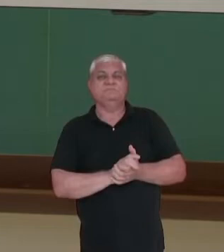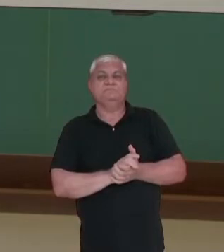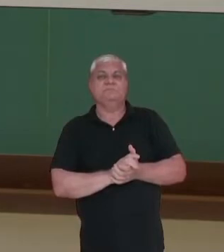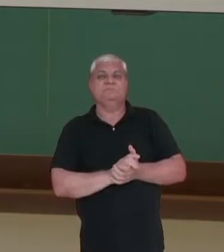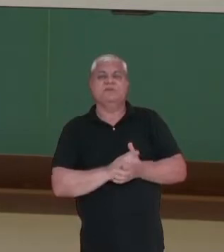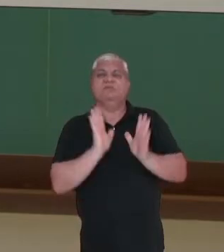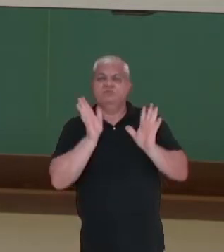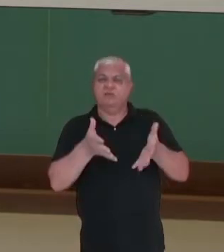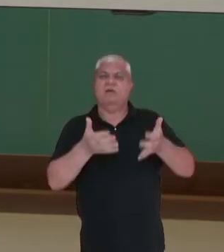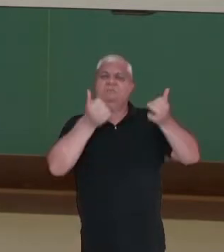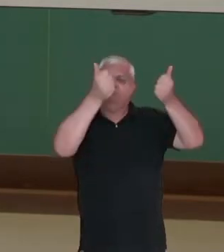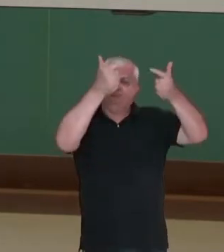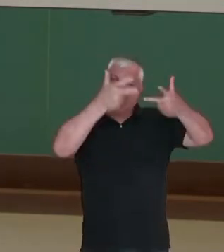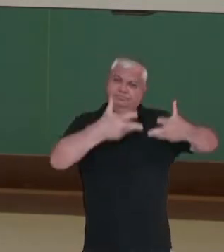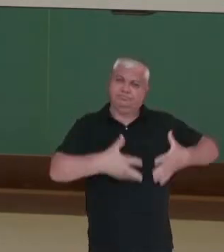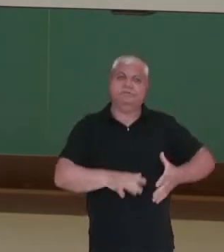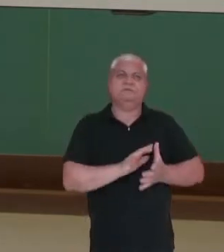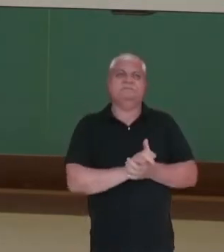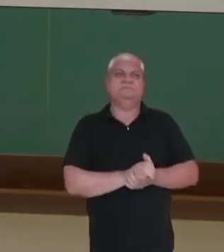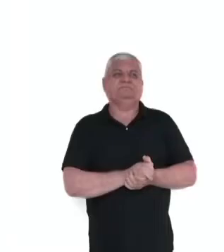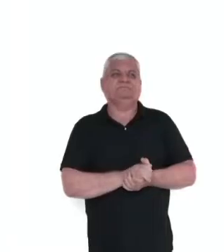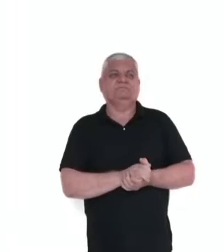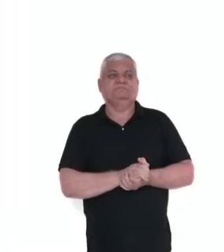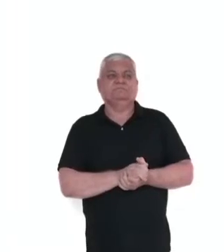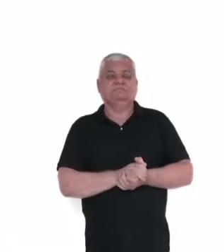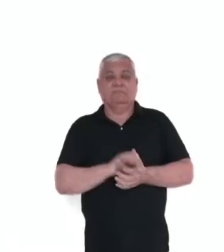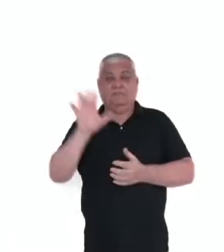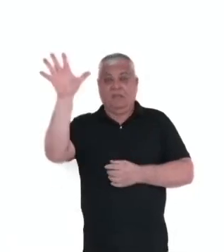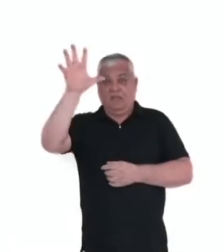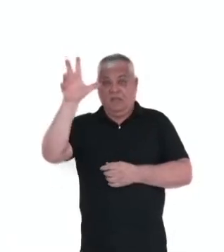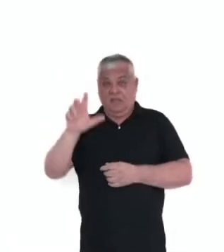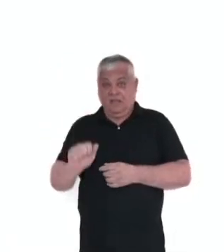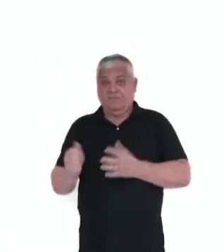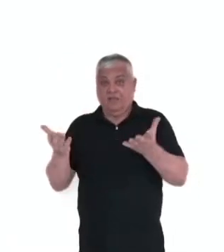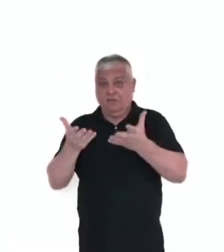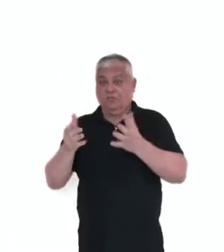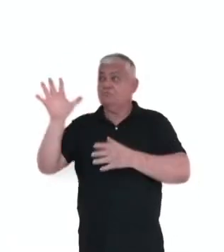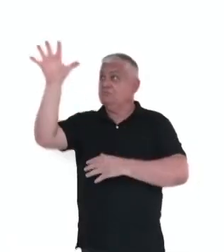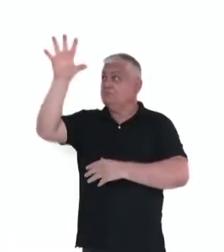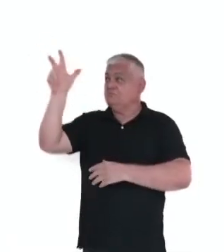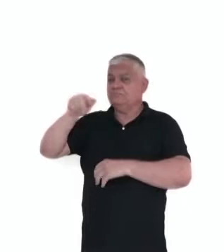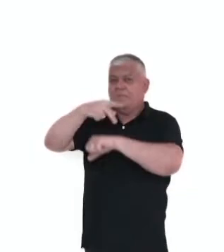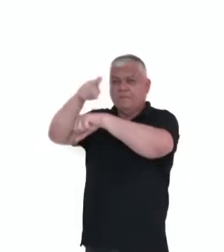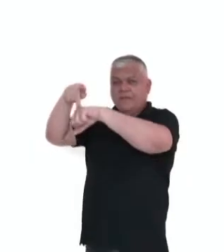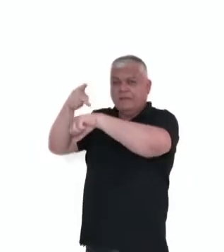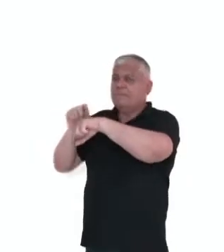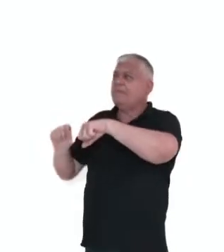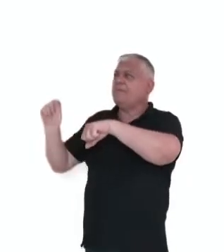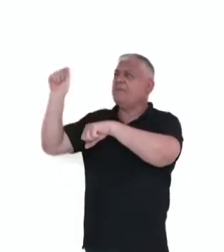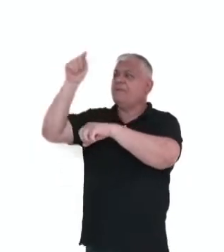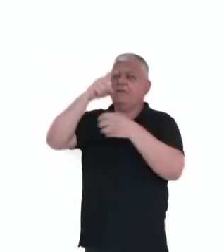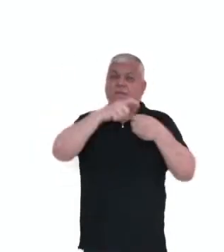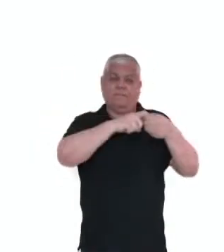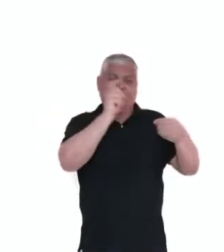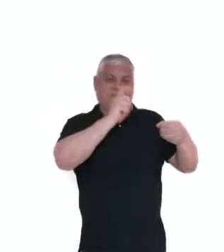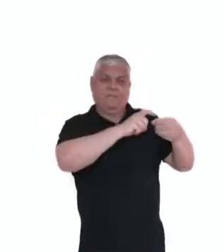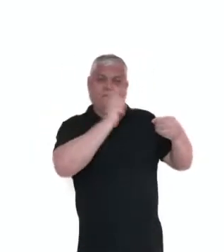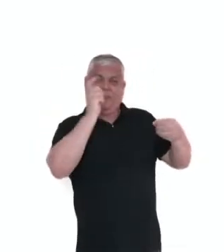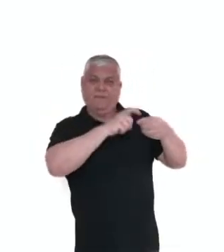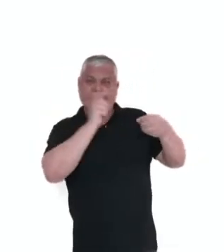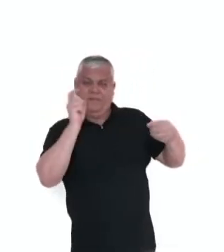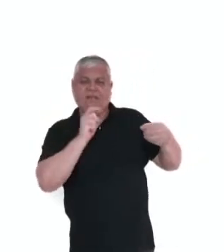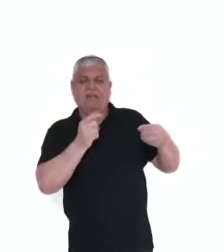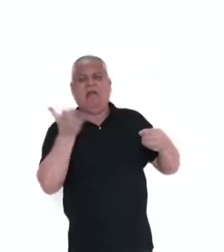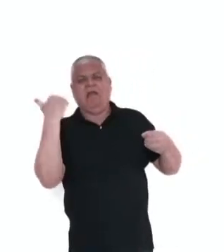a gente já citou aqui. Olha só, a África atual então, é formada por países que romperam com a condição de